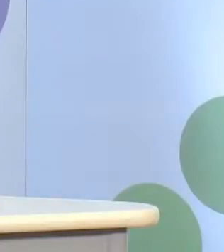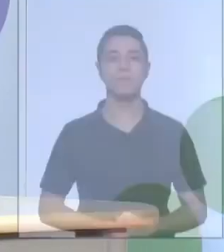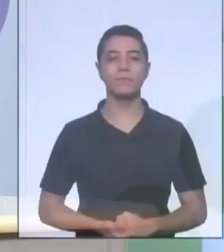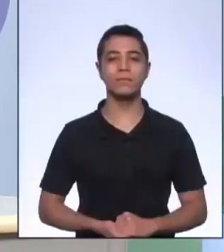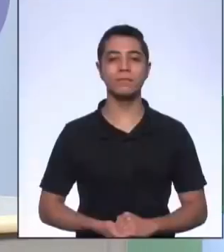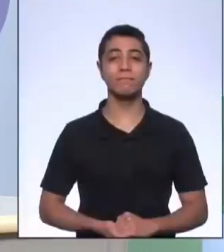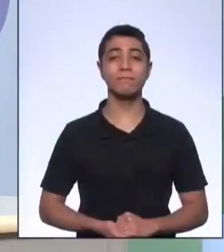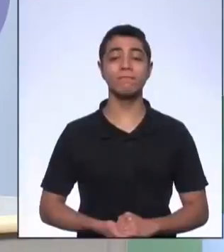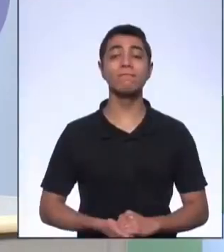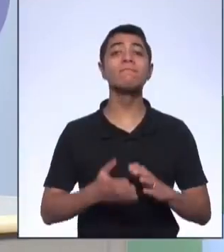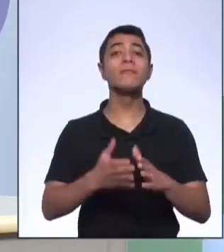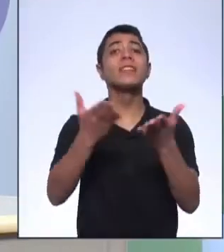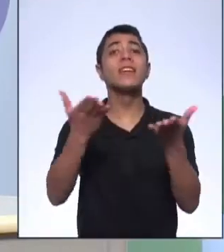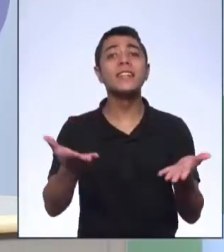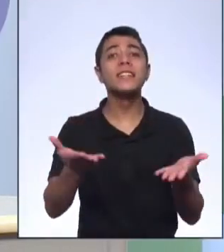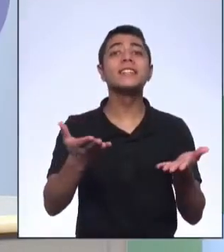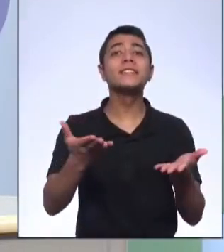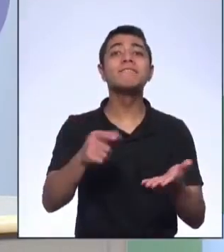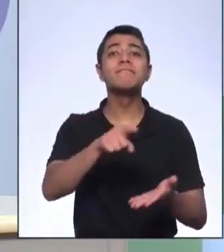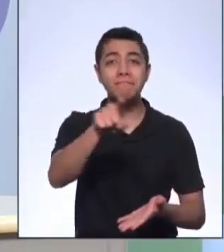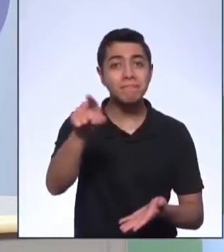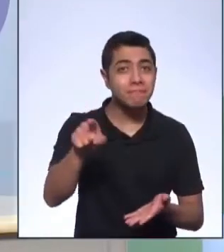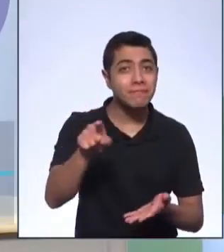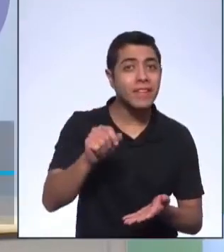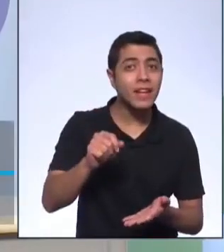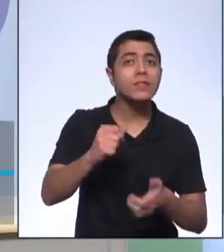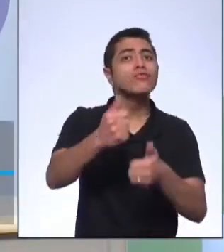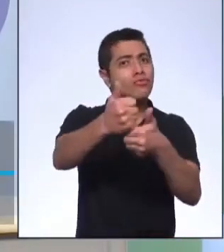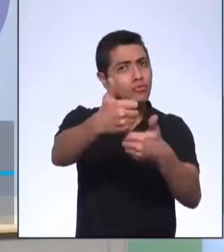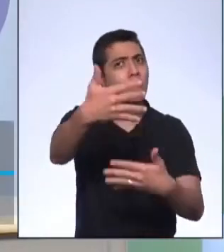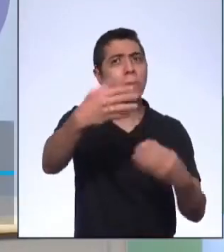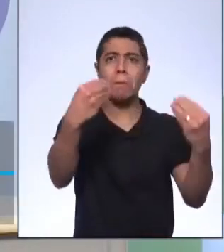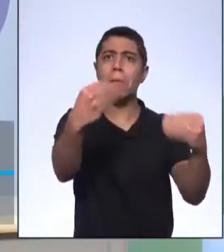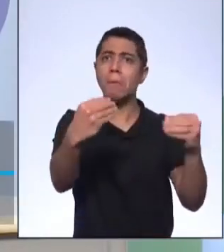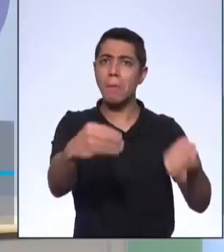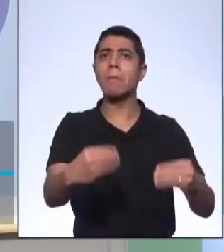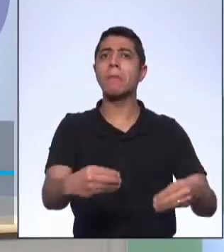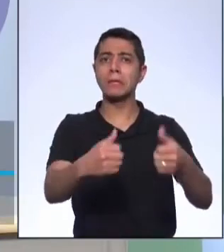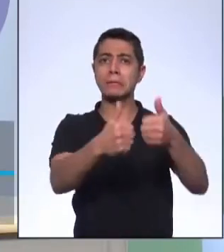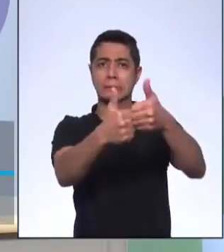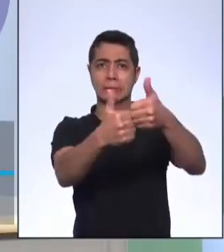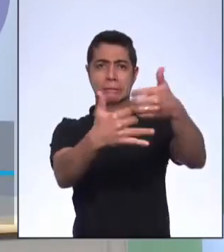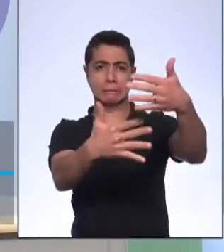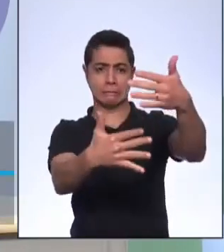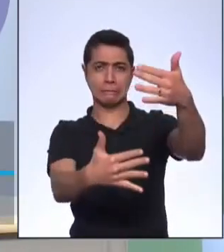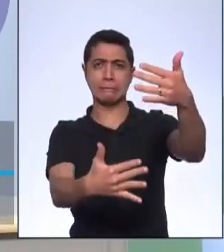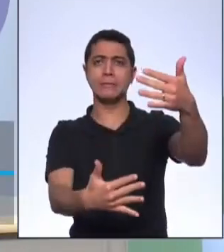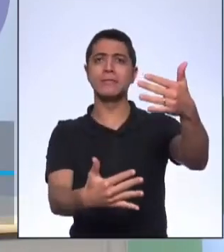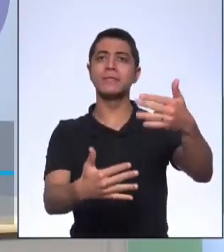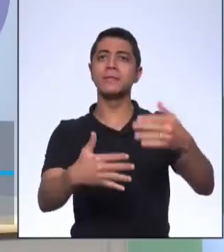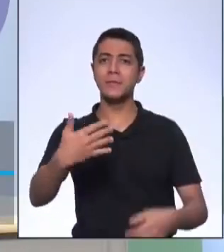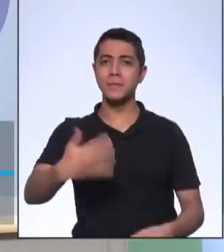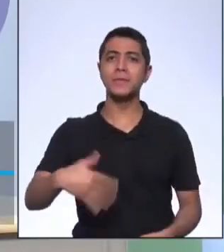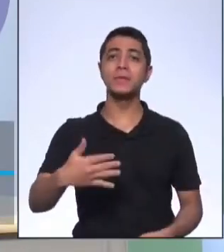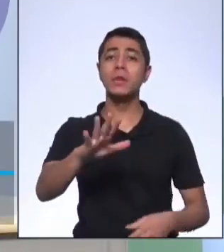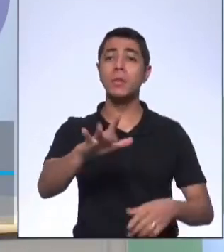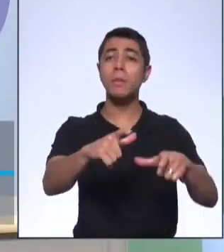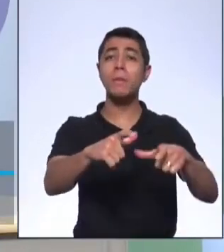E aí, pessoal, chat movimentado aqui. A maioria respondeu aqui,